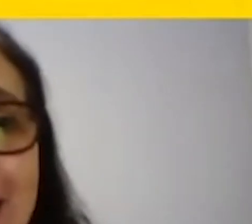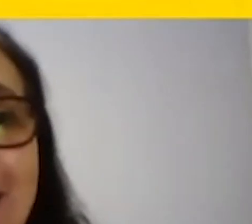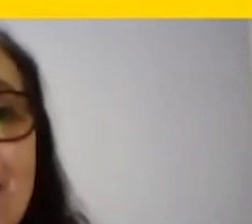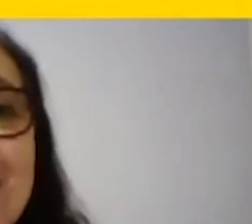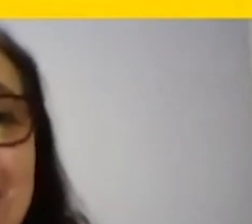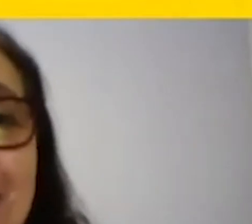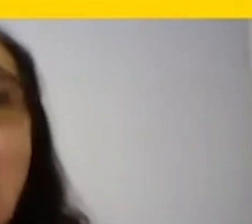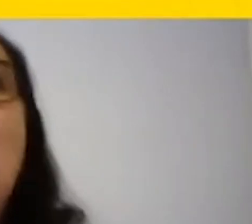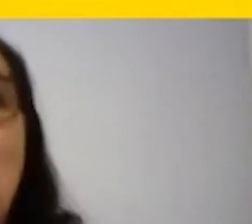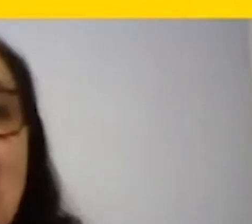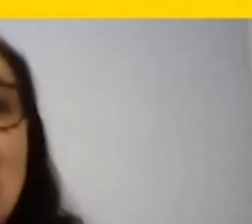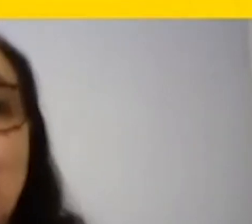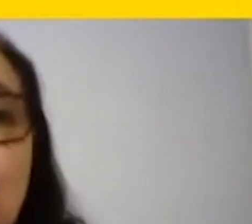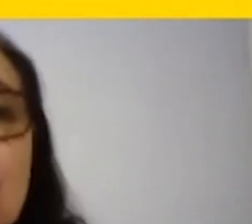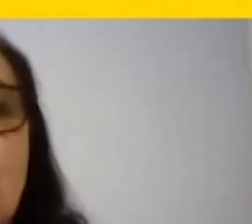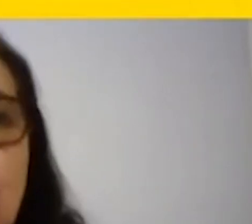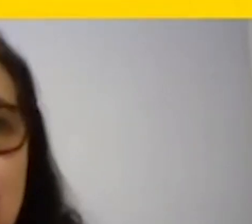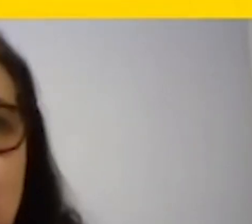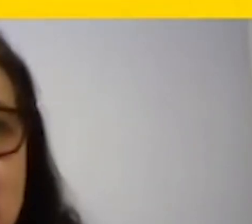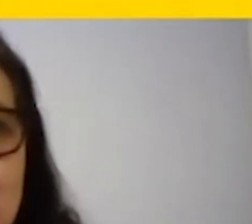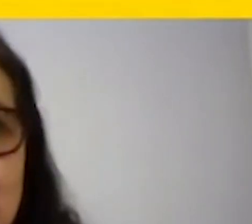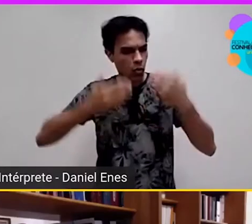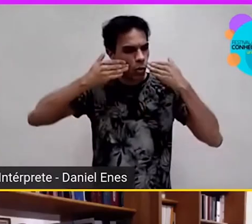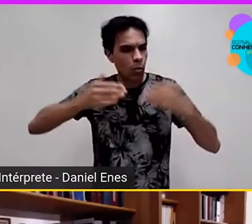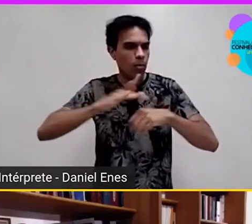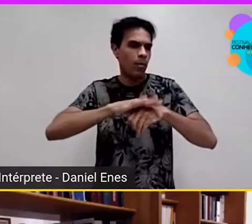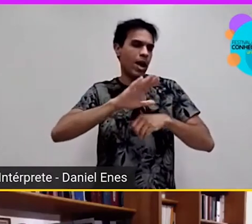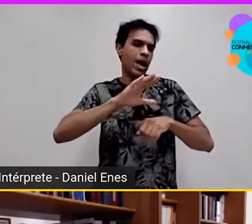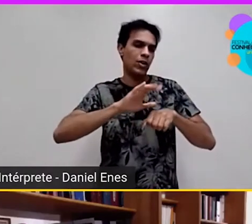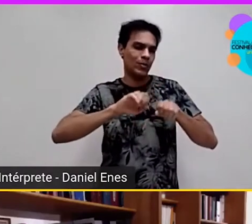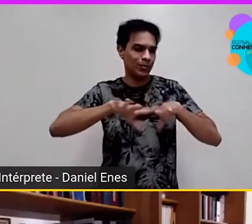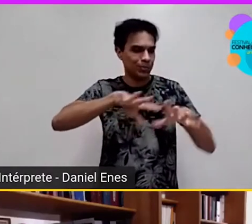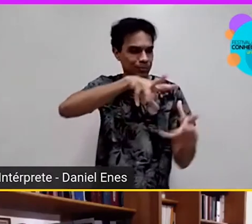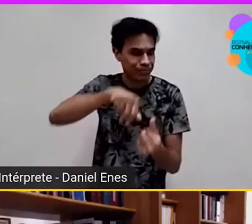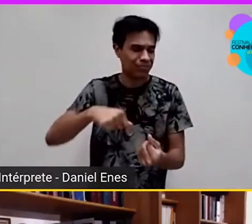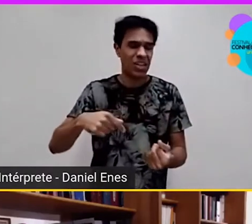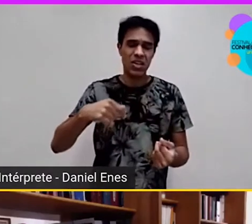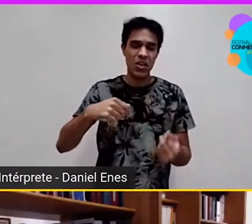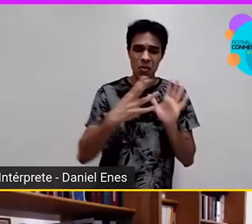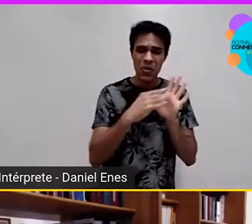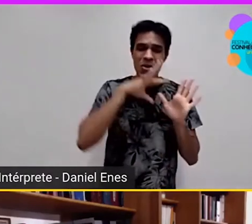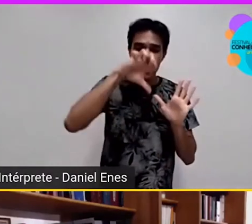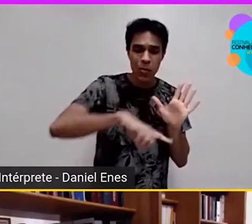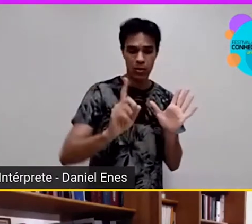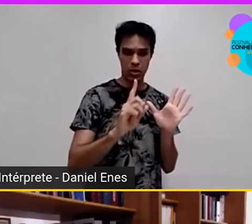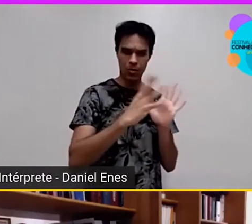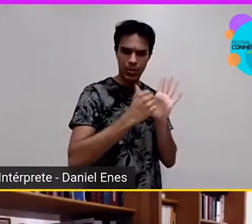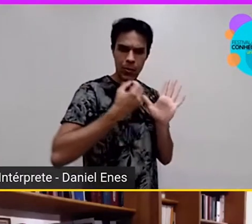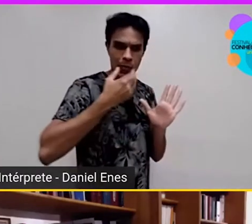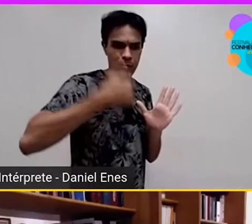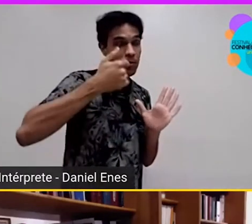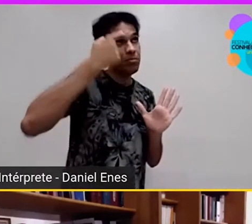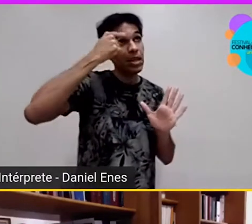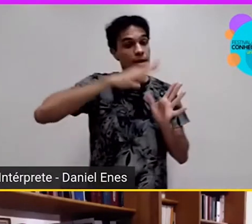de qualidade integral para todas e todos os brasileiros. Na mesa sobre os sistemas públicos de saúde no Rio, a